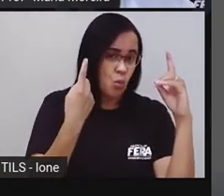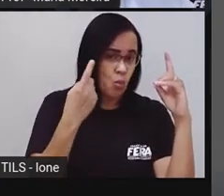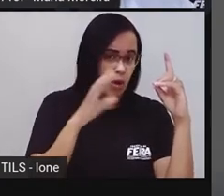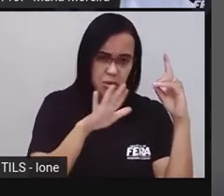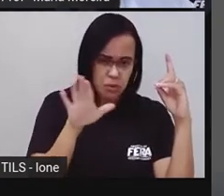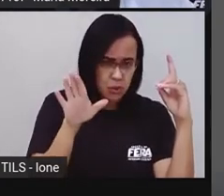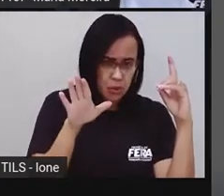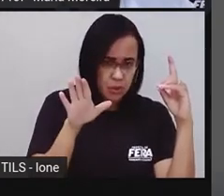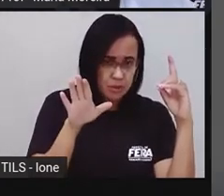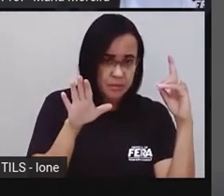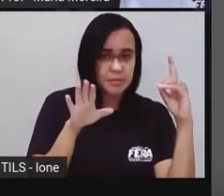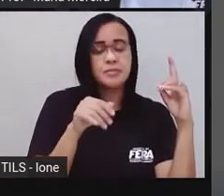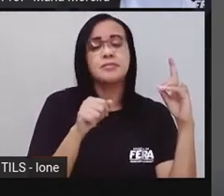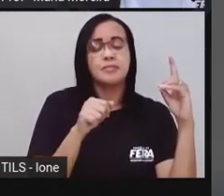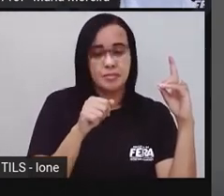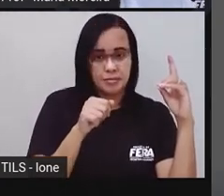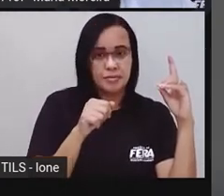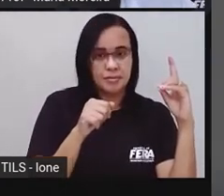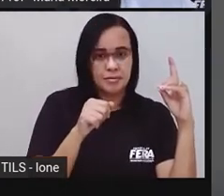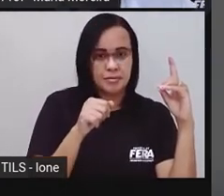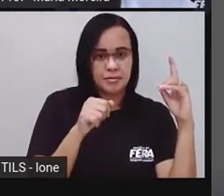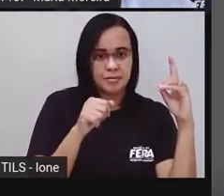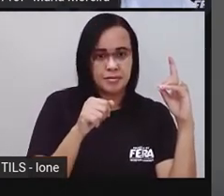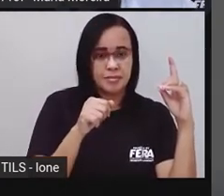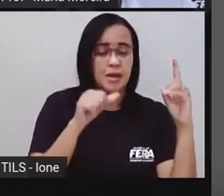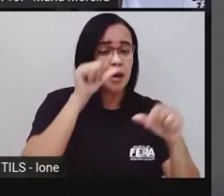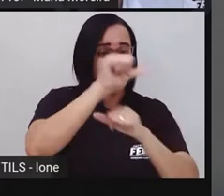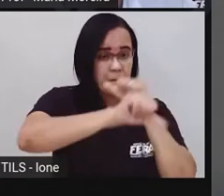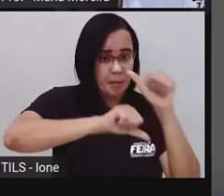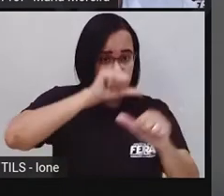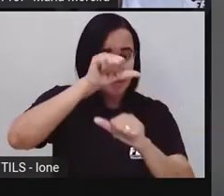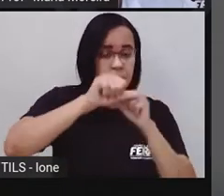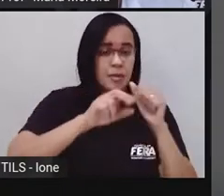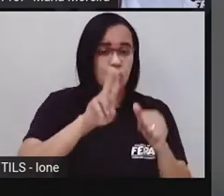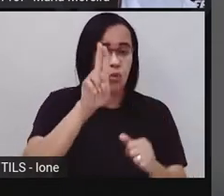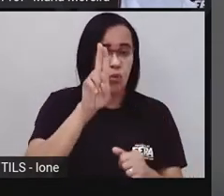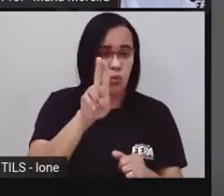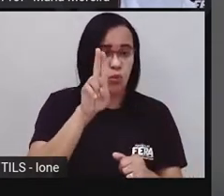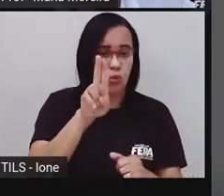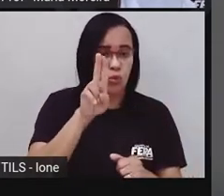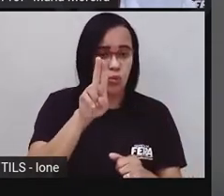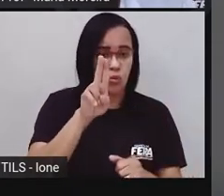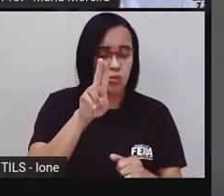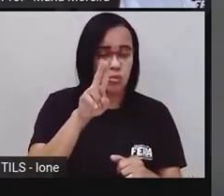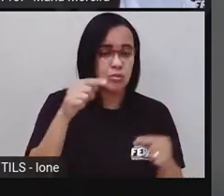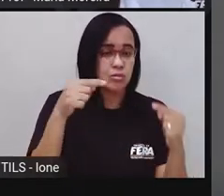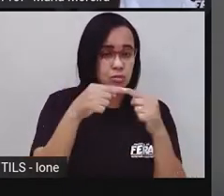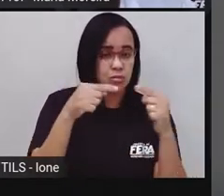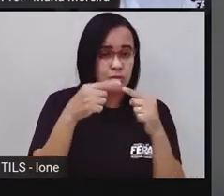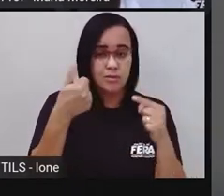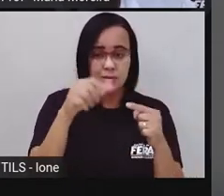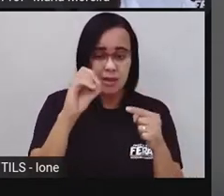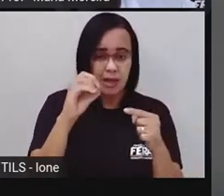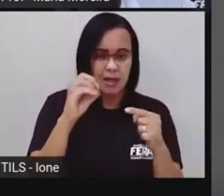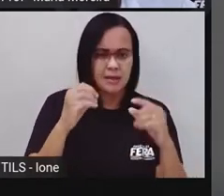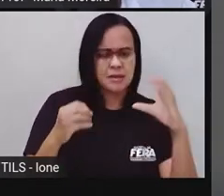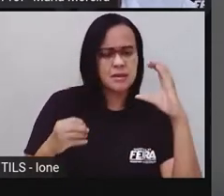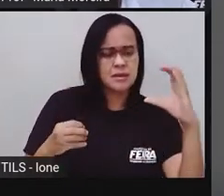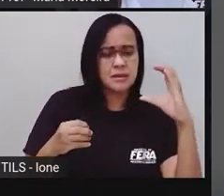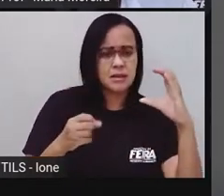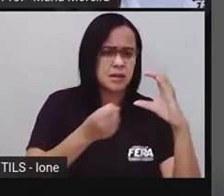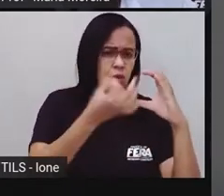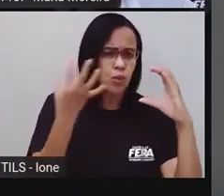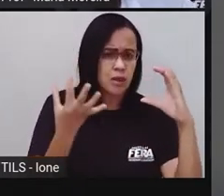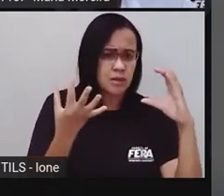o que é que eu faço só transformo isso em unidades que são que 10 unidades isso centenas eu tenho